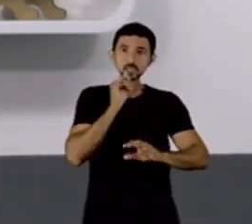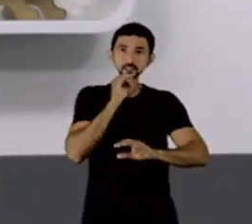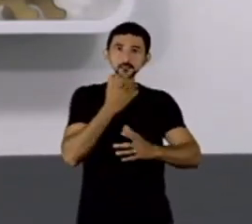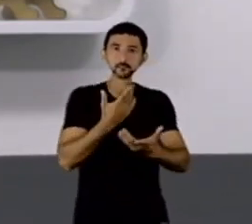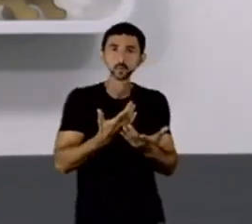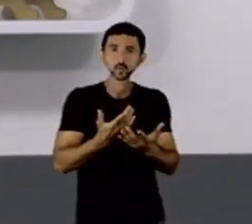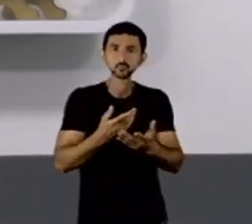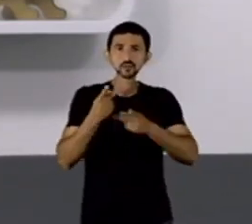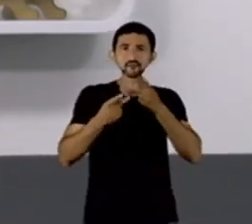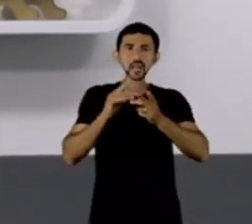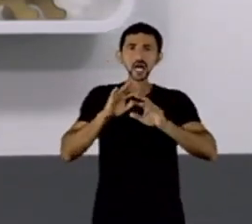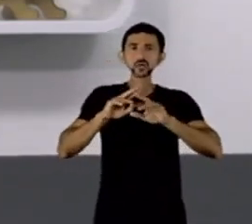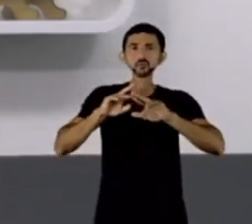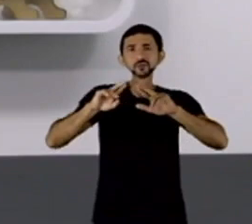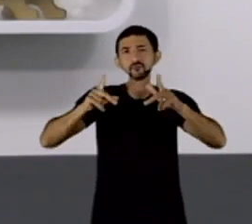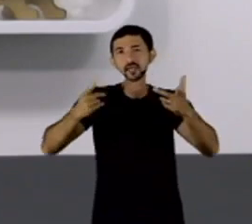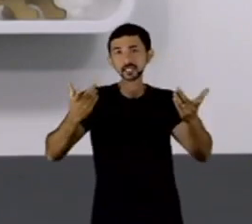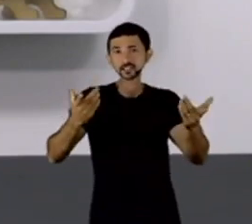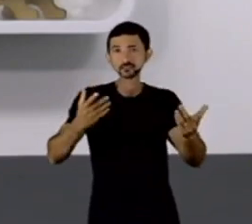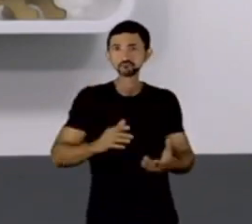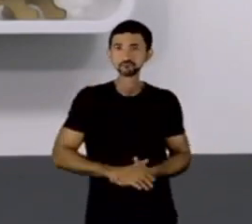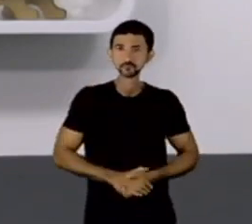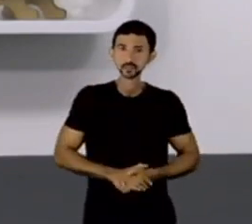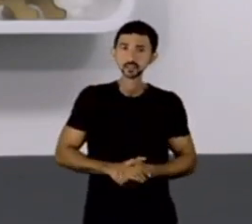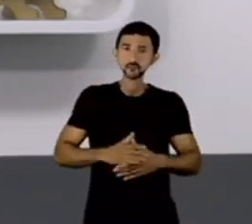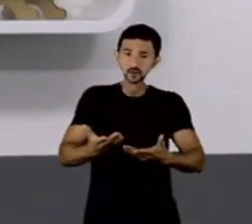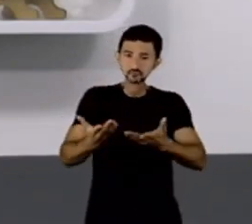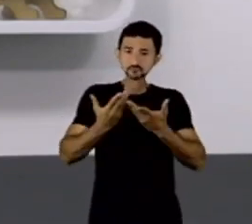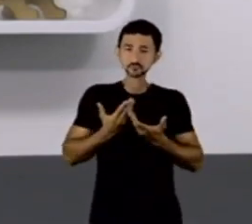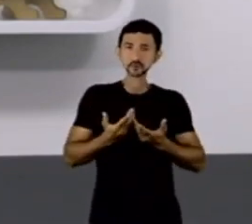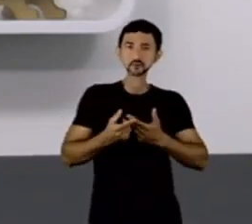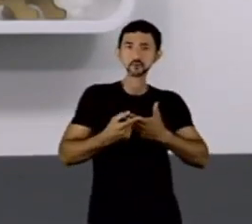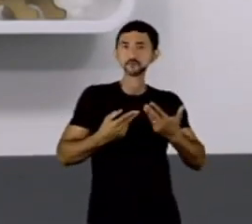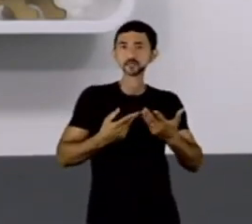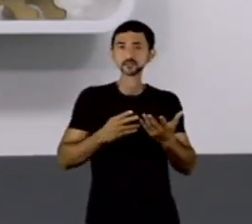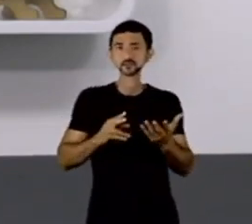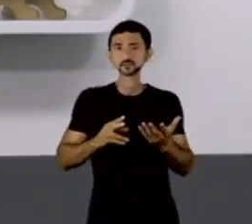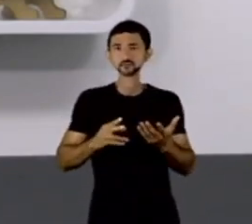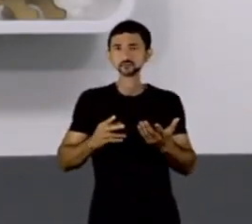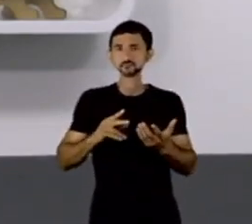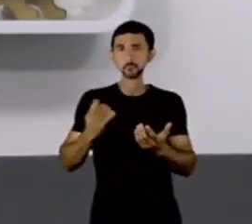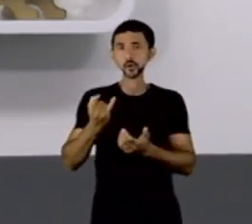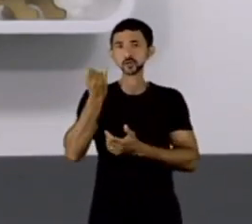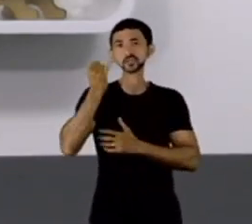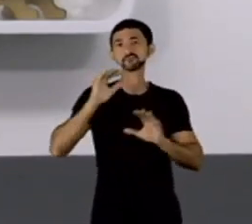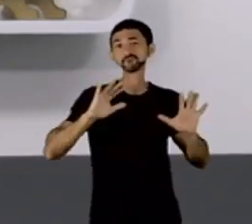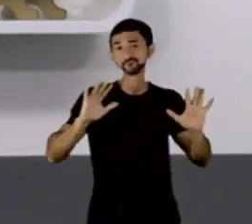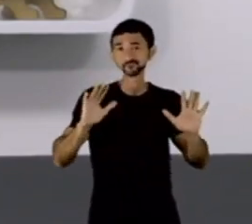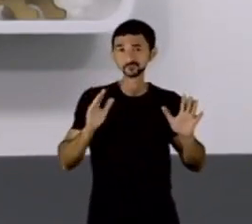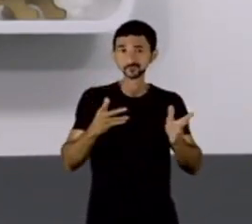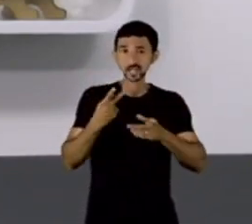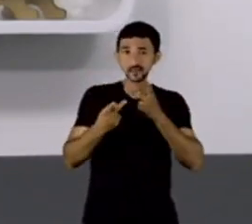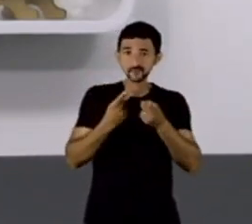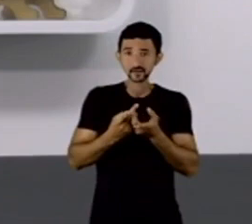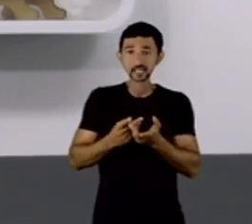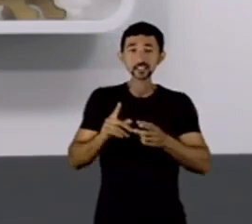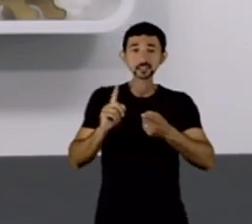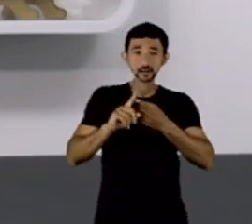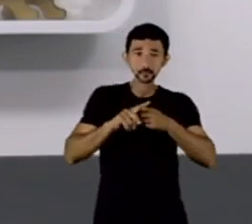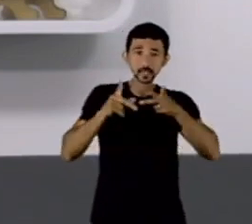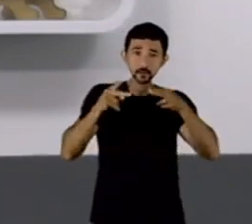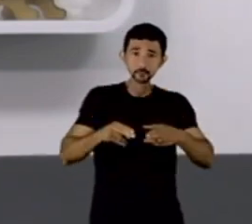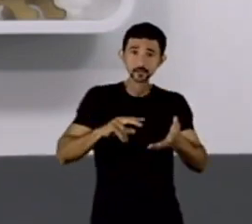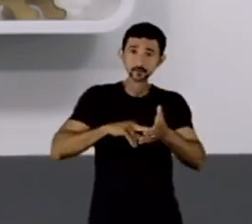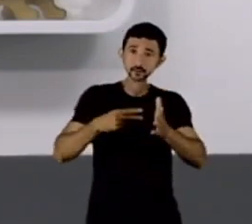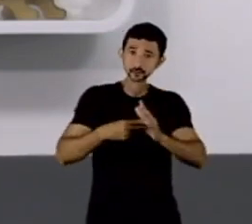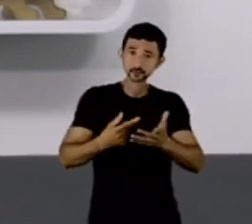dito de uma outra maneira, poderia ter dito assim: vão ser recompensadas de uma maneira valiosa. Também seria um jeito de dizer exatamente a